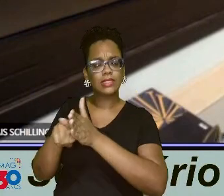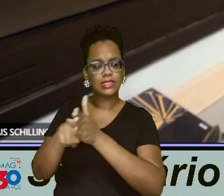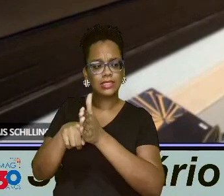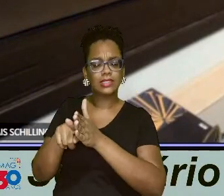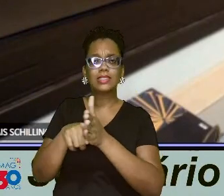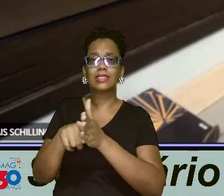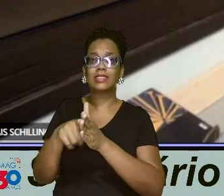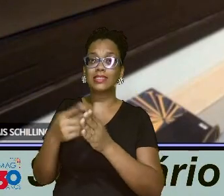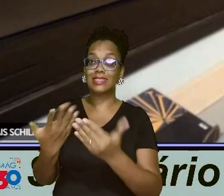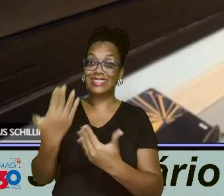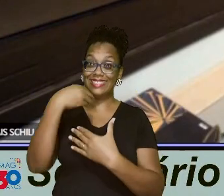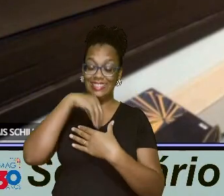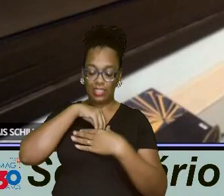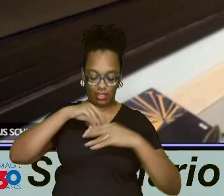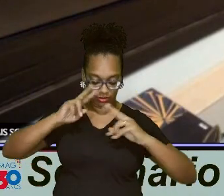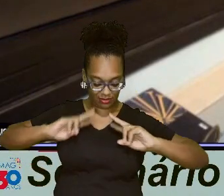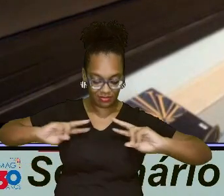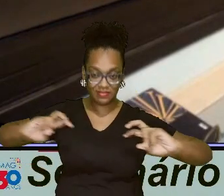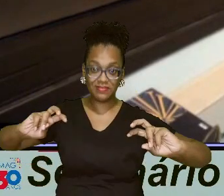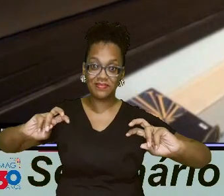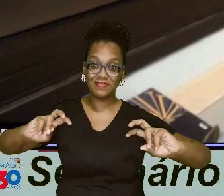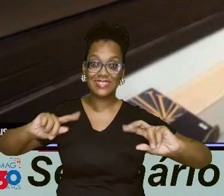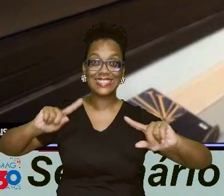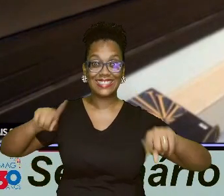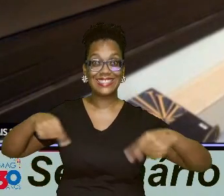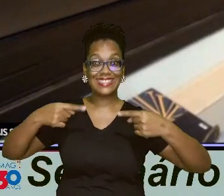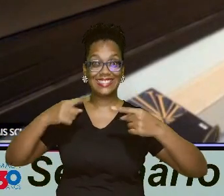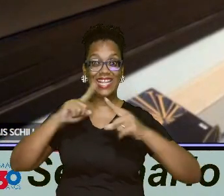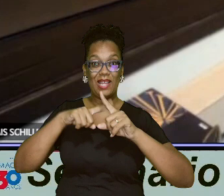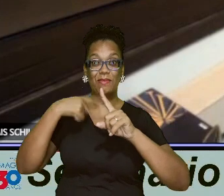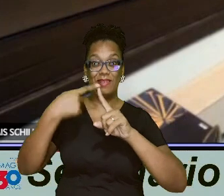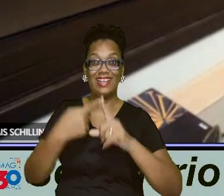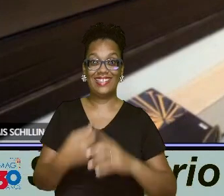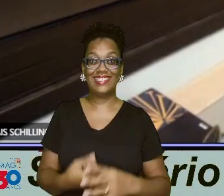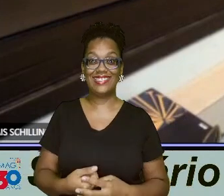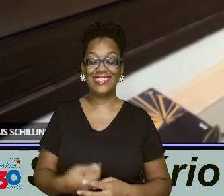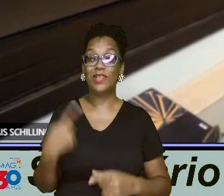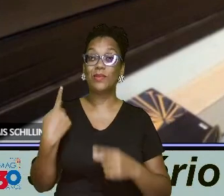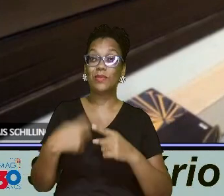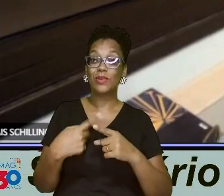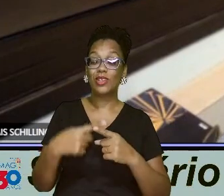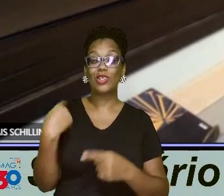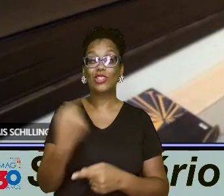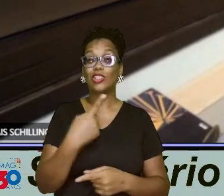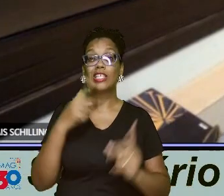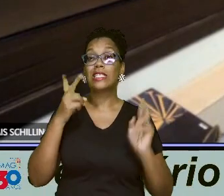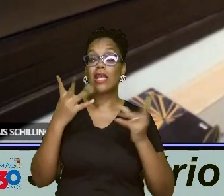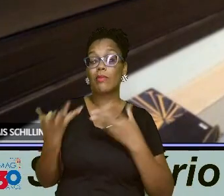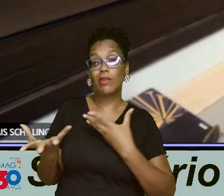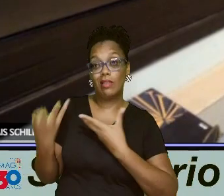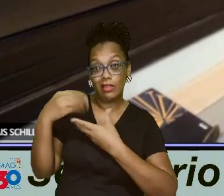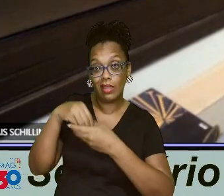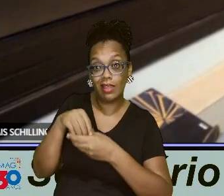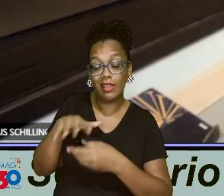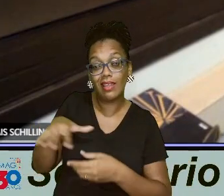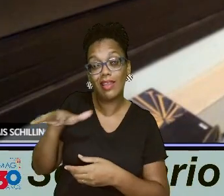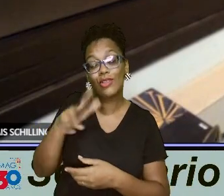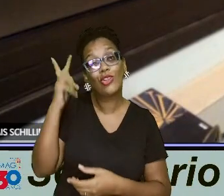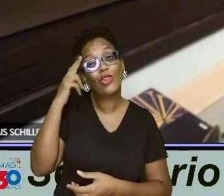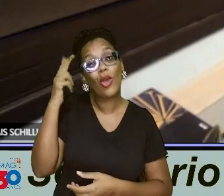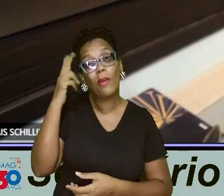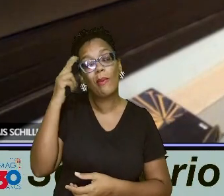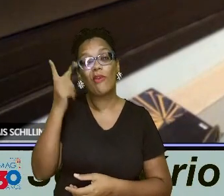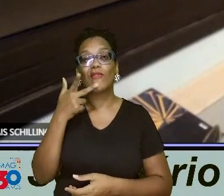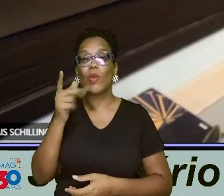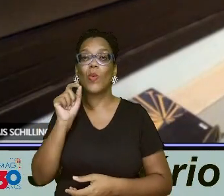pesquisando a partir de dentro, o que é um desafio a mais. Porque a nossa tendência, por estar dentro, é normalmente